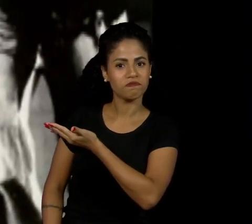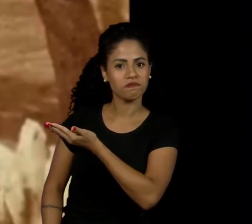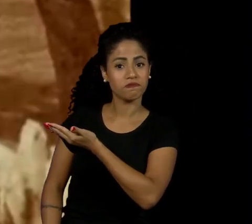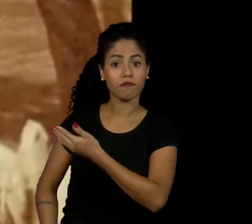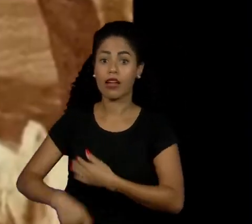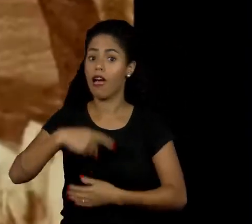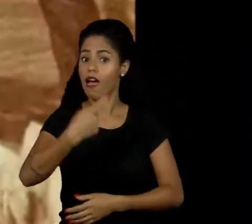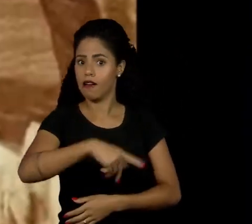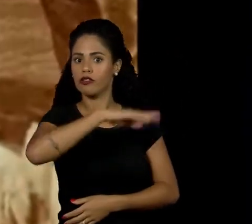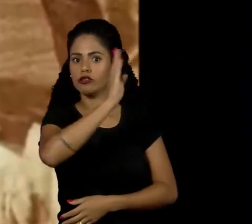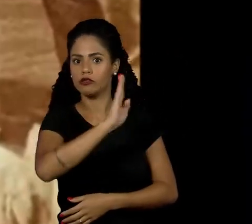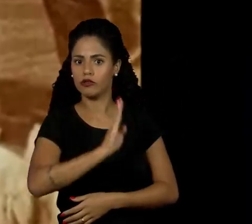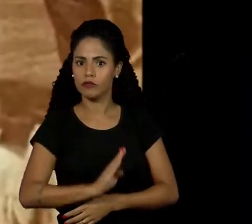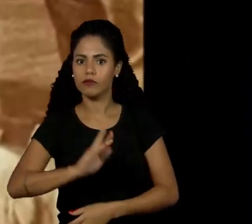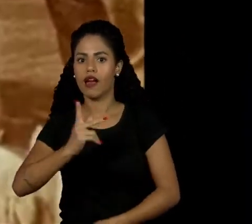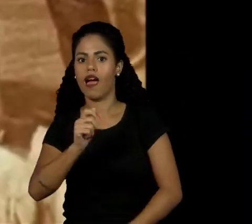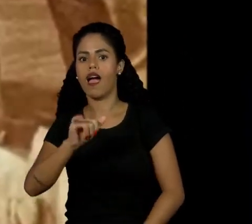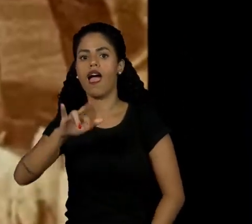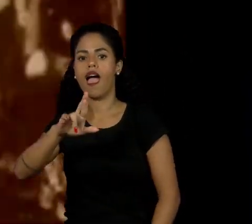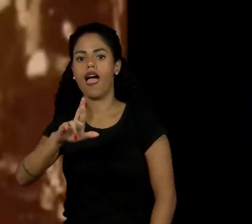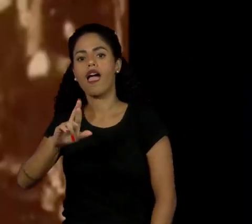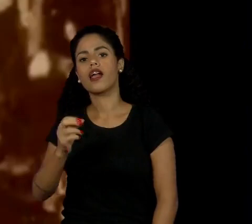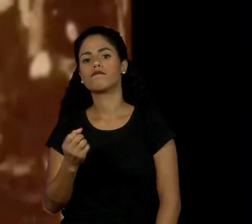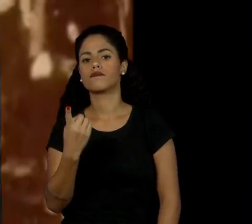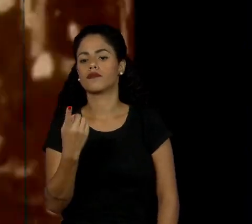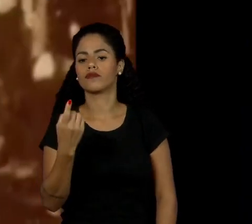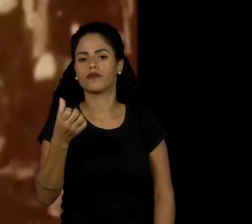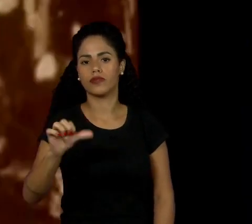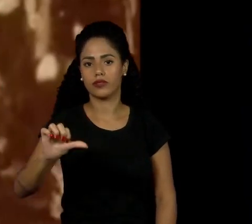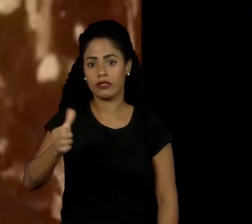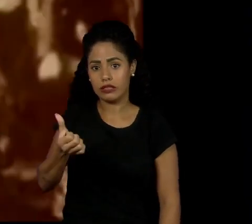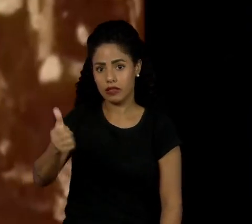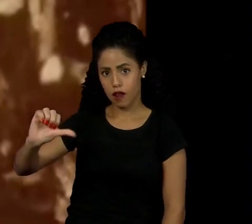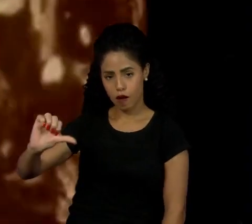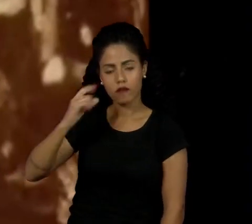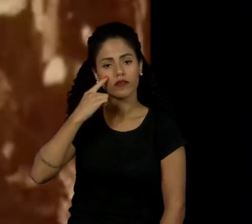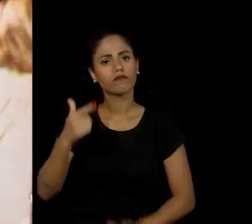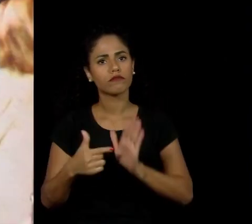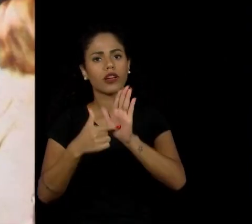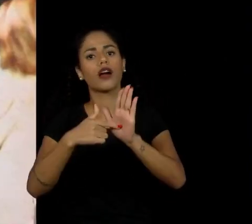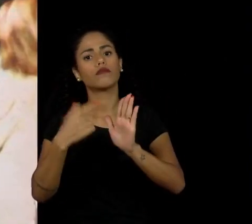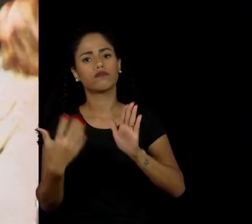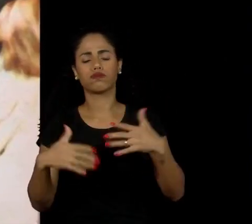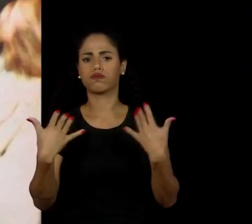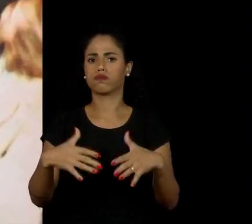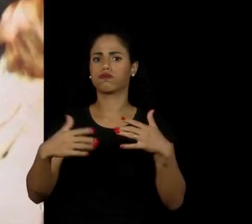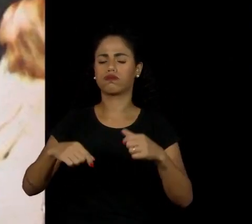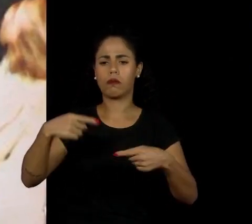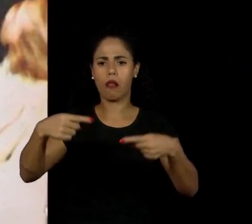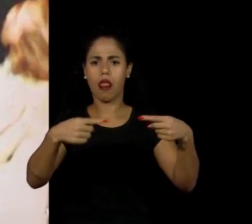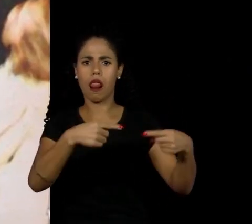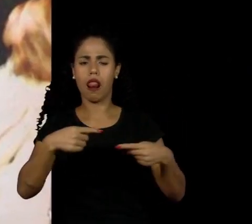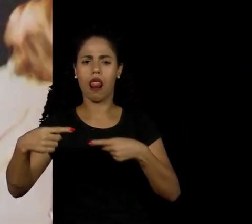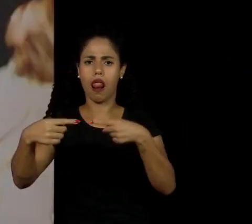No Brasil, Hair estreou em 1969 e foi marcado por polêmicas e prêmios.